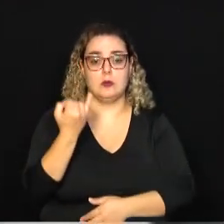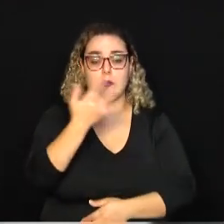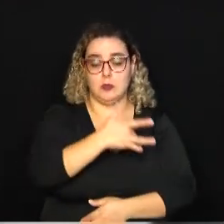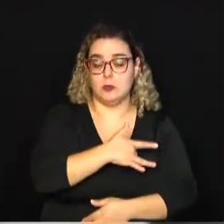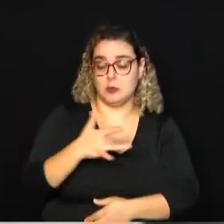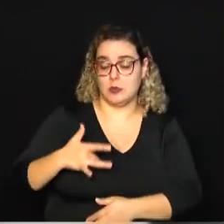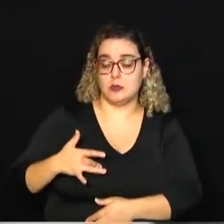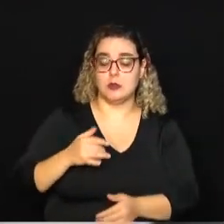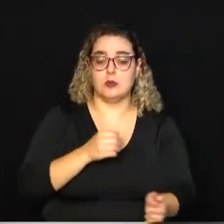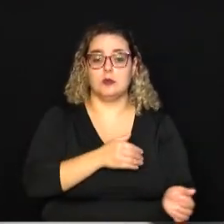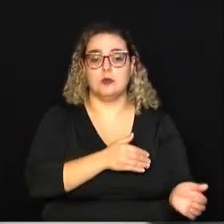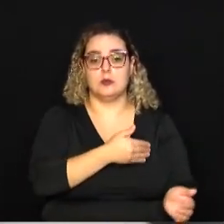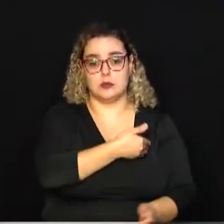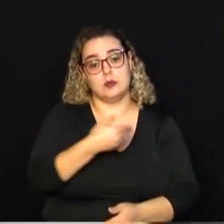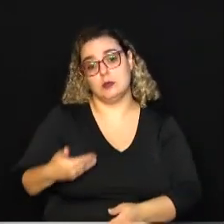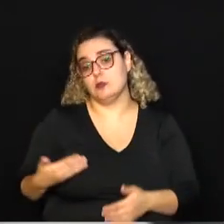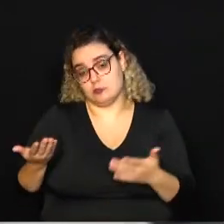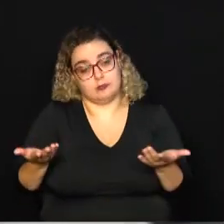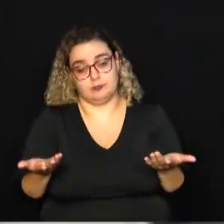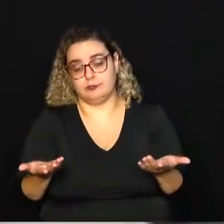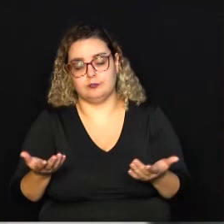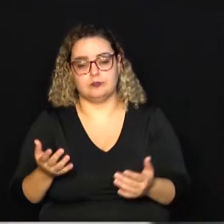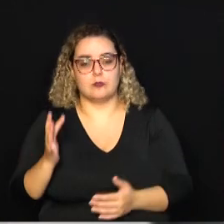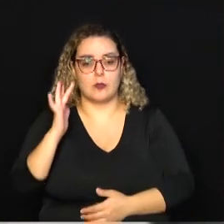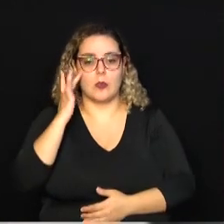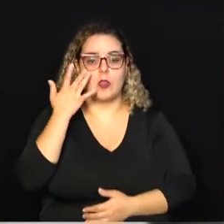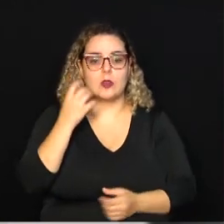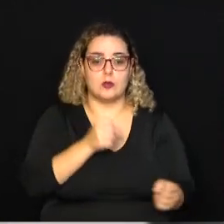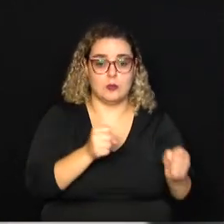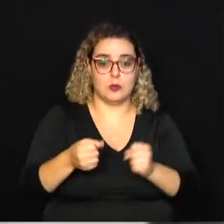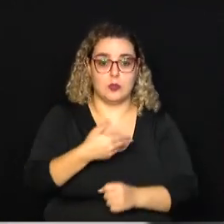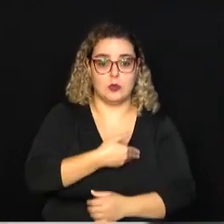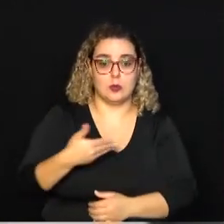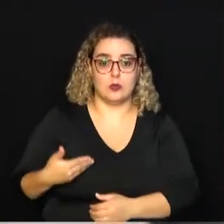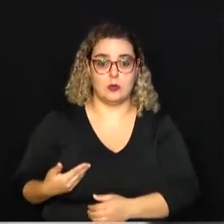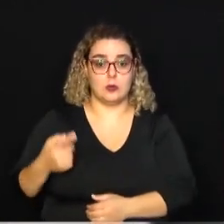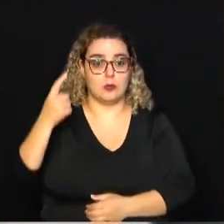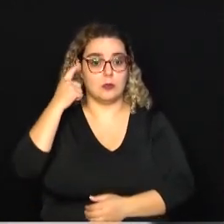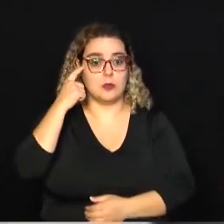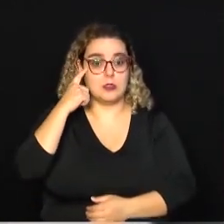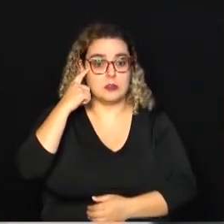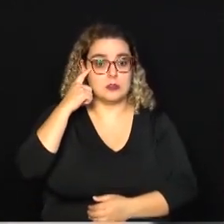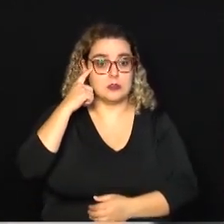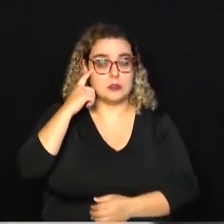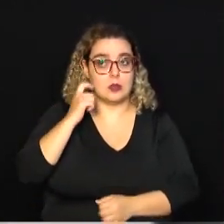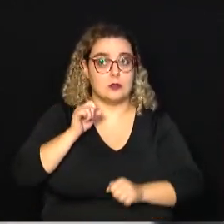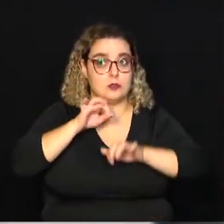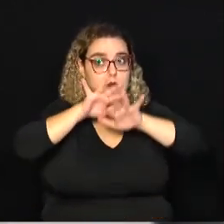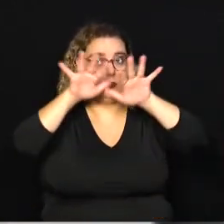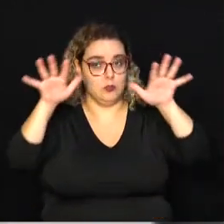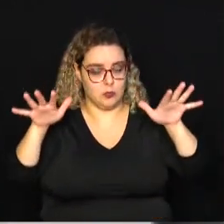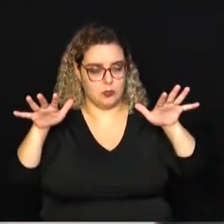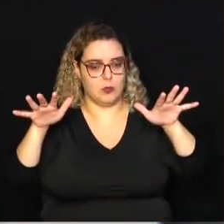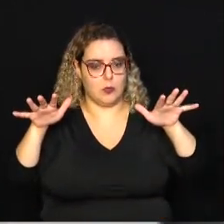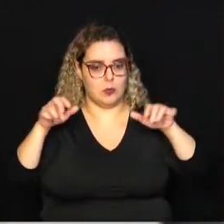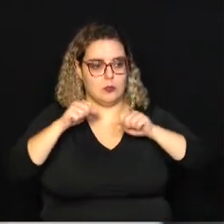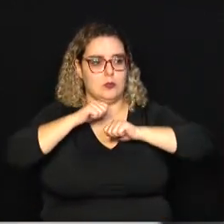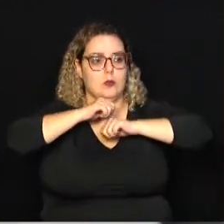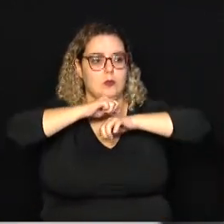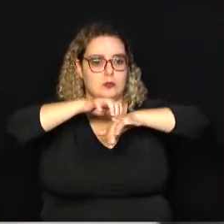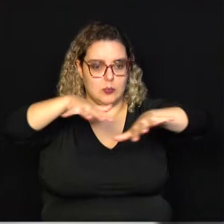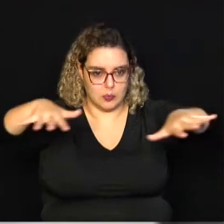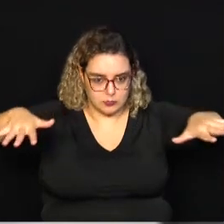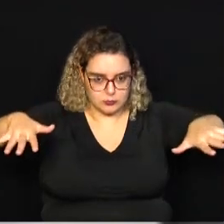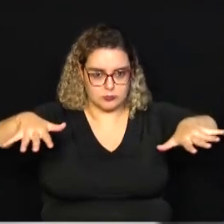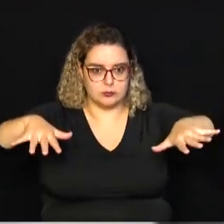É isso, viu, Gustavo? Acho que o poder público tem que pensar um pouco fora da caixa e adotar medidas um pouco